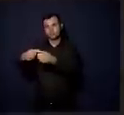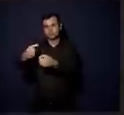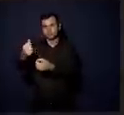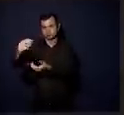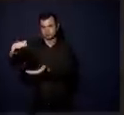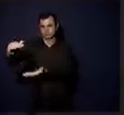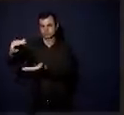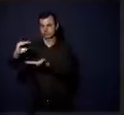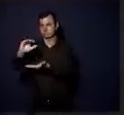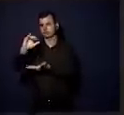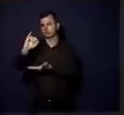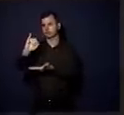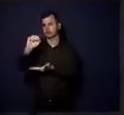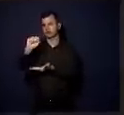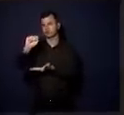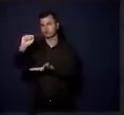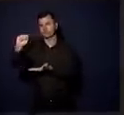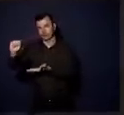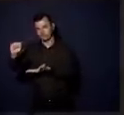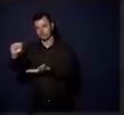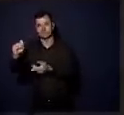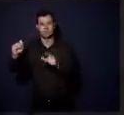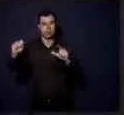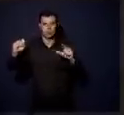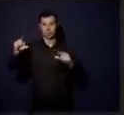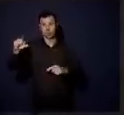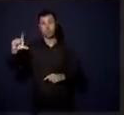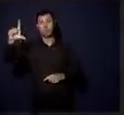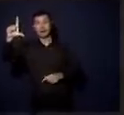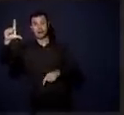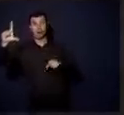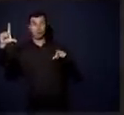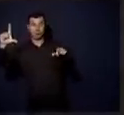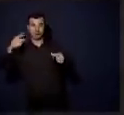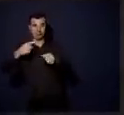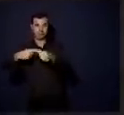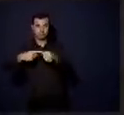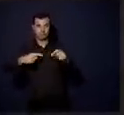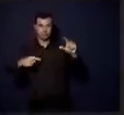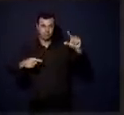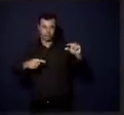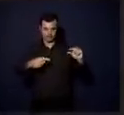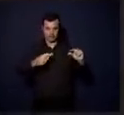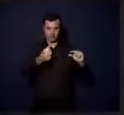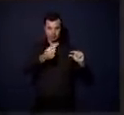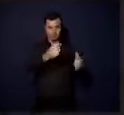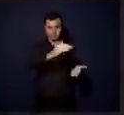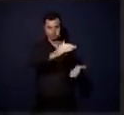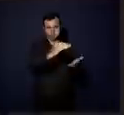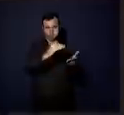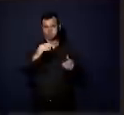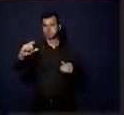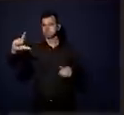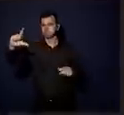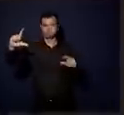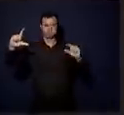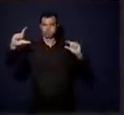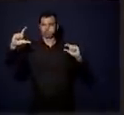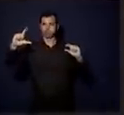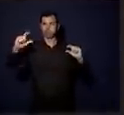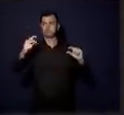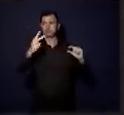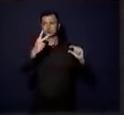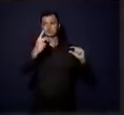capita de ss e cota parte e o que tem menor receita a diferença a proporção entre o maior menor e de 214